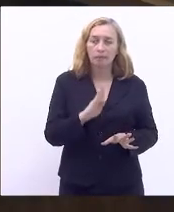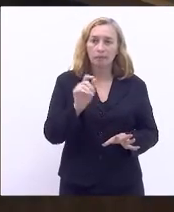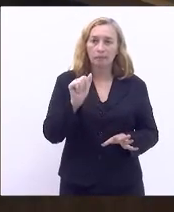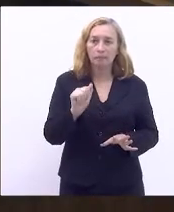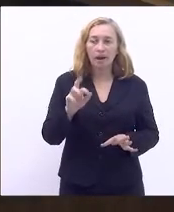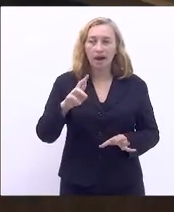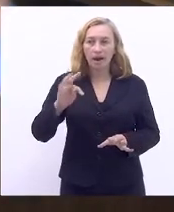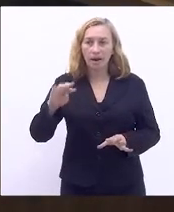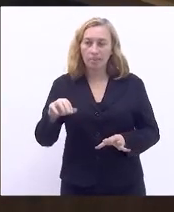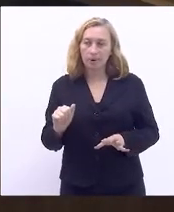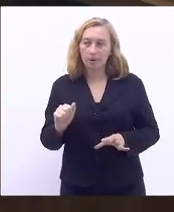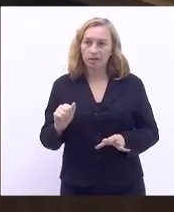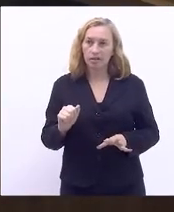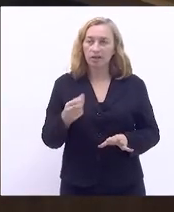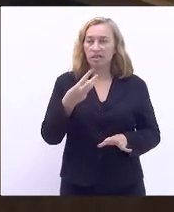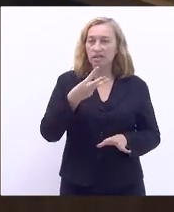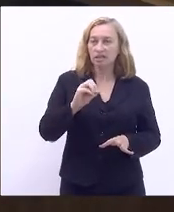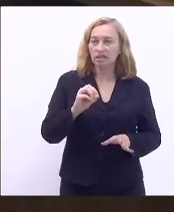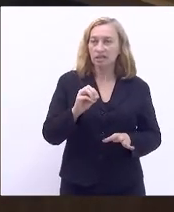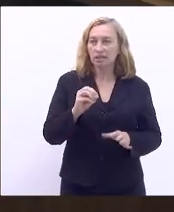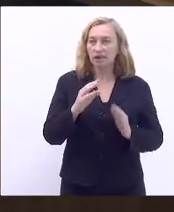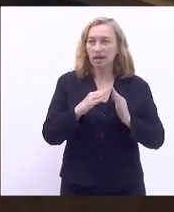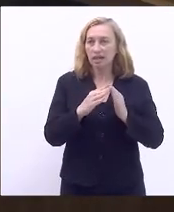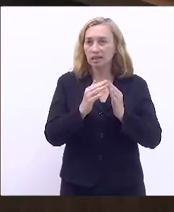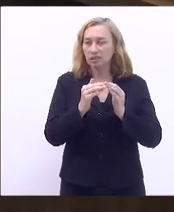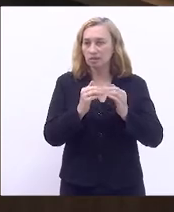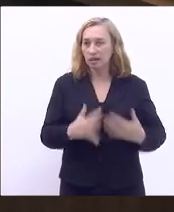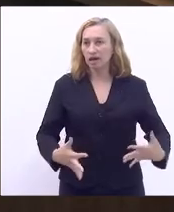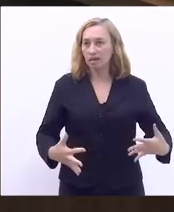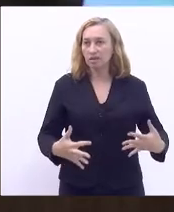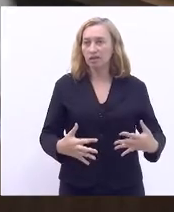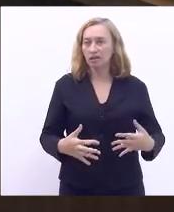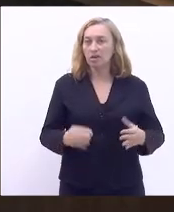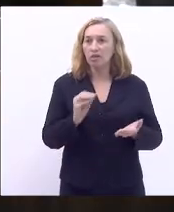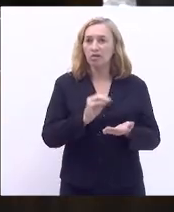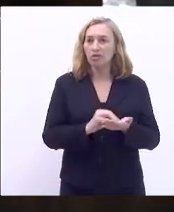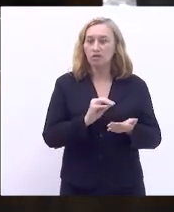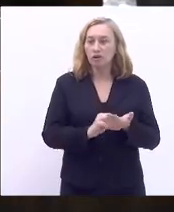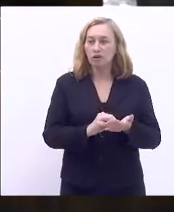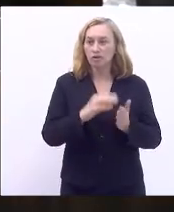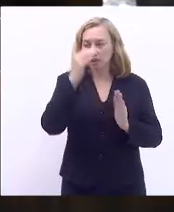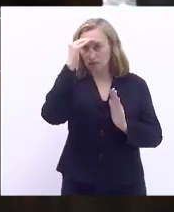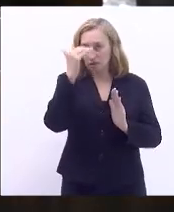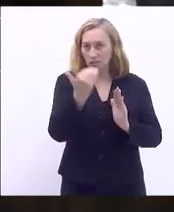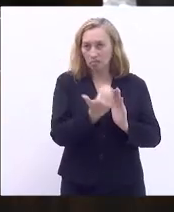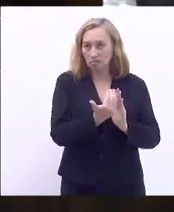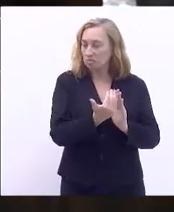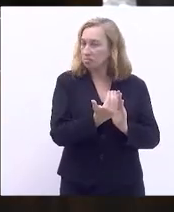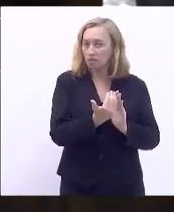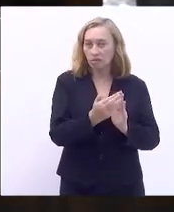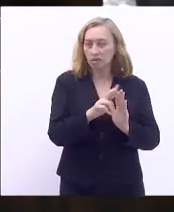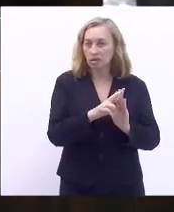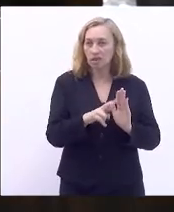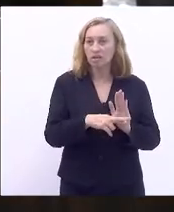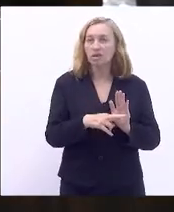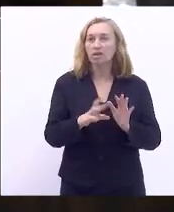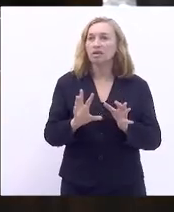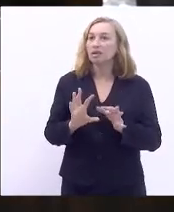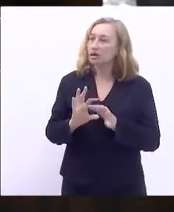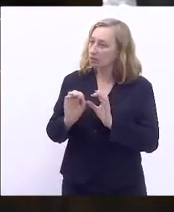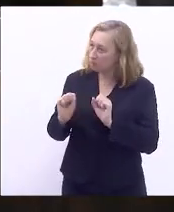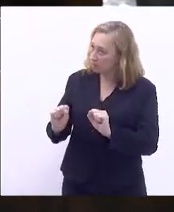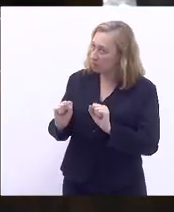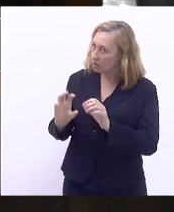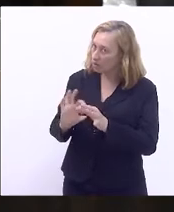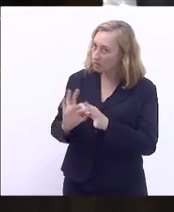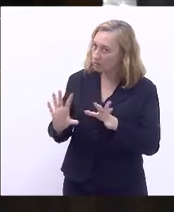30 casas caíram lá por falta de descumprimento da licença ambiental. Vossa Excelência tem todo o direito de votar como Vossa Excelência desejar. E é